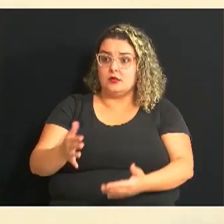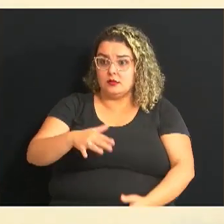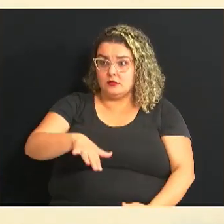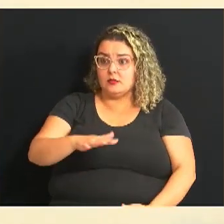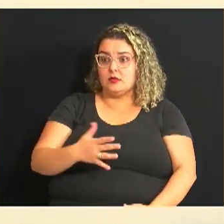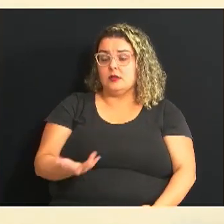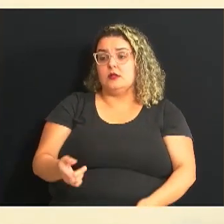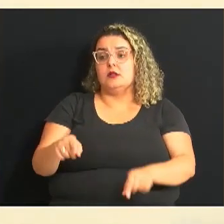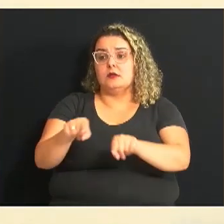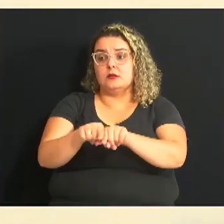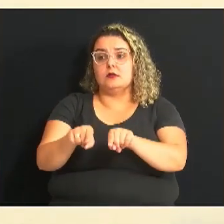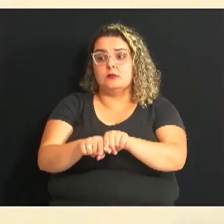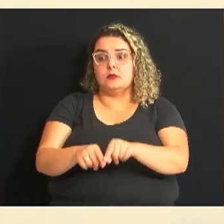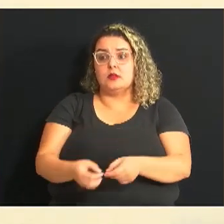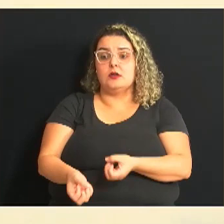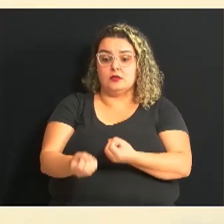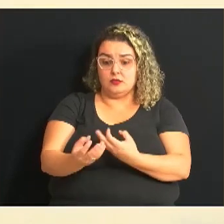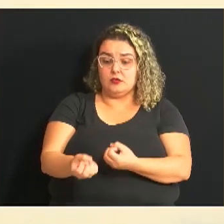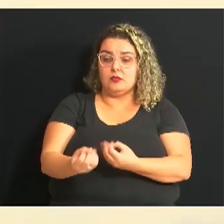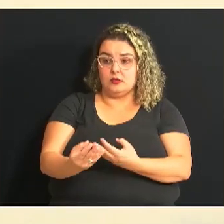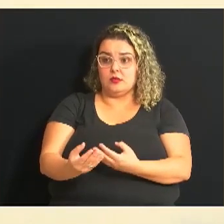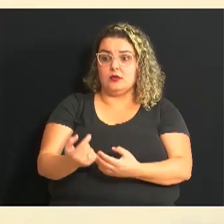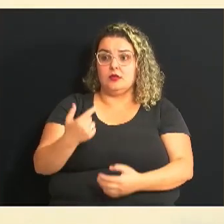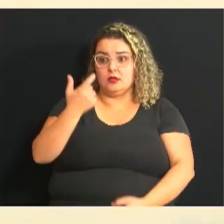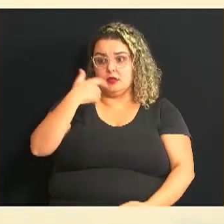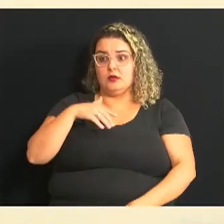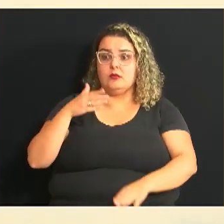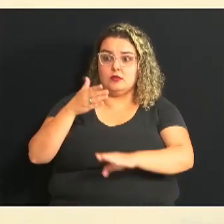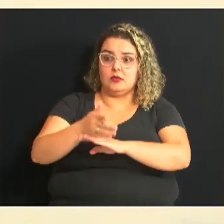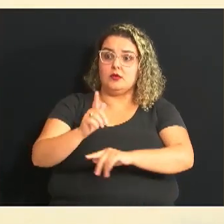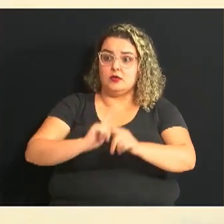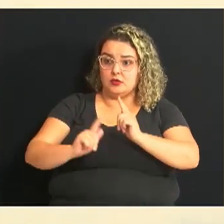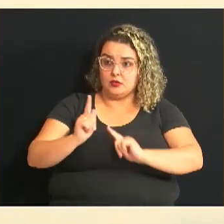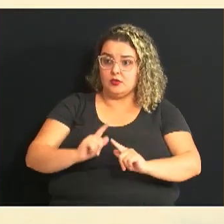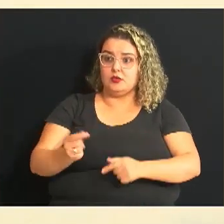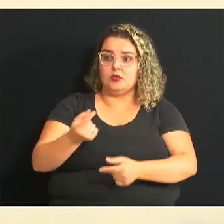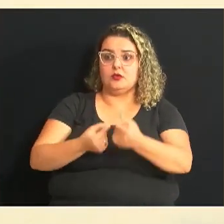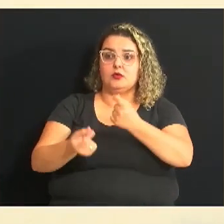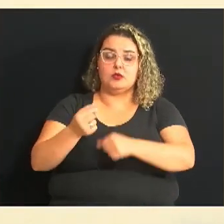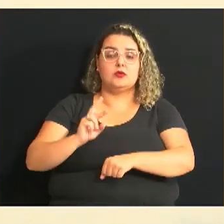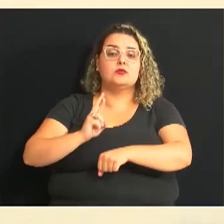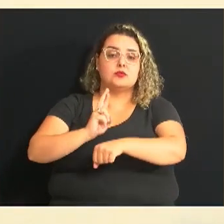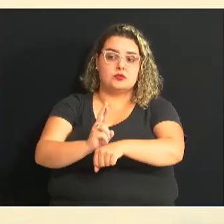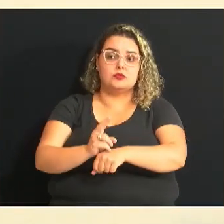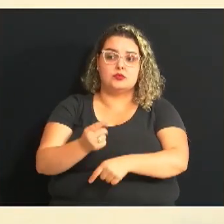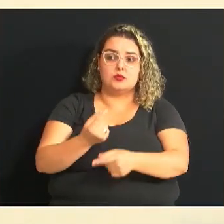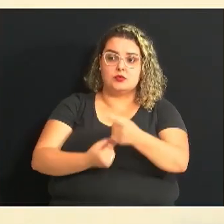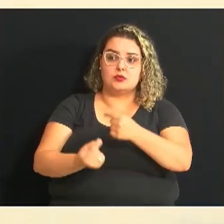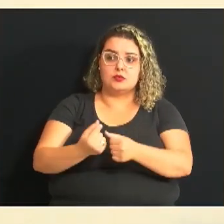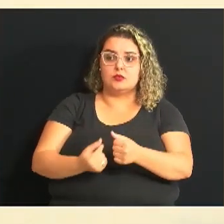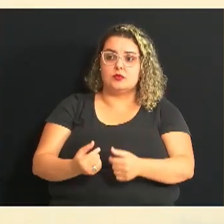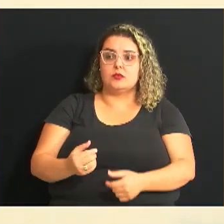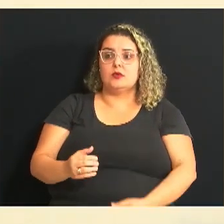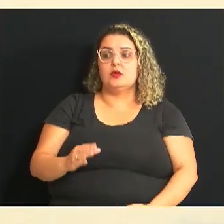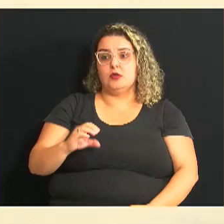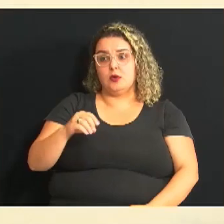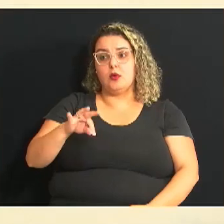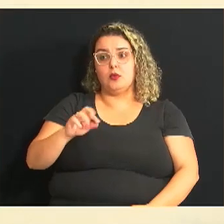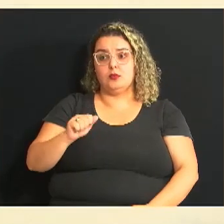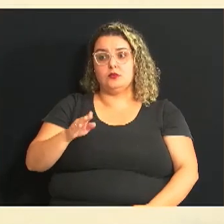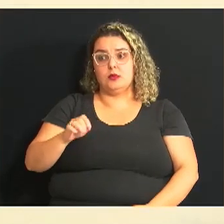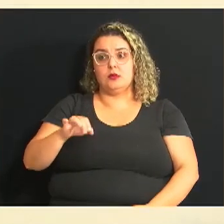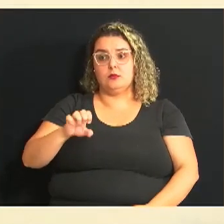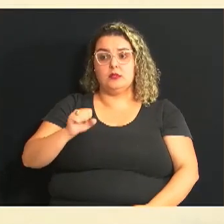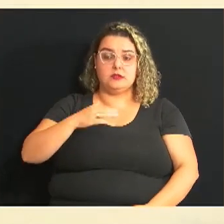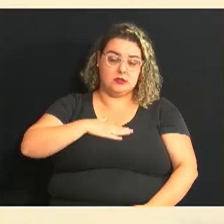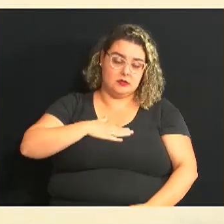também informar que eu faço parte lá da gestão dos recursos financeiros e contábeis, né, eu e minha equipe lá, e nós já atuamos